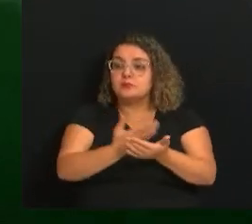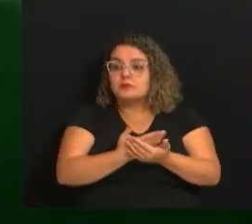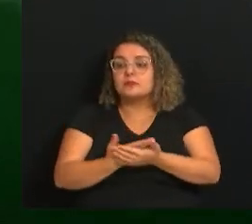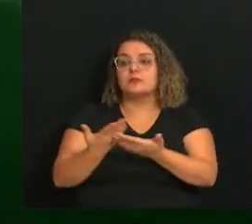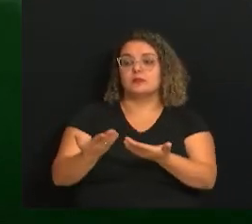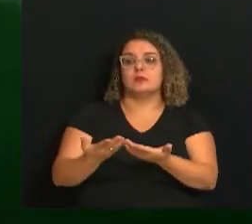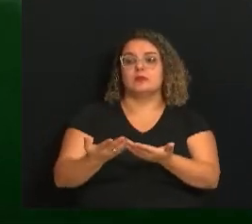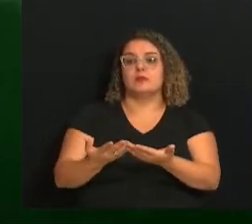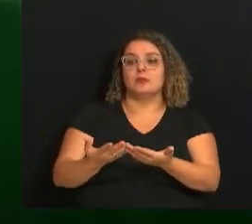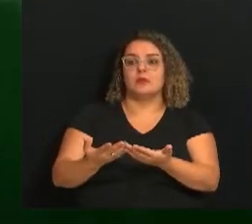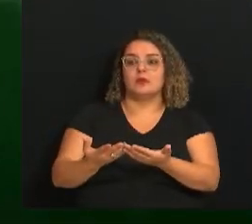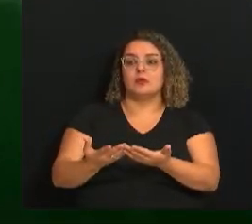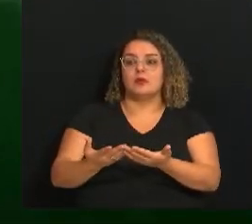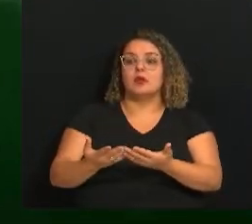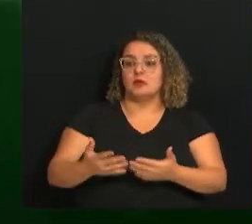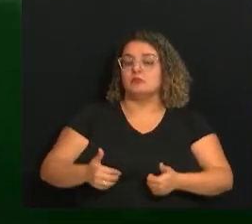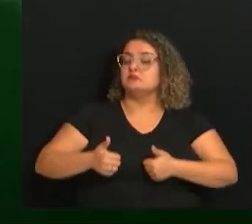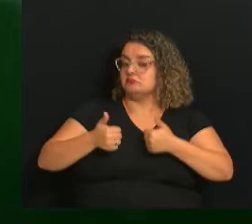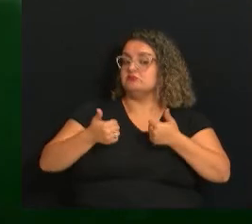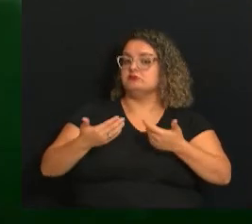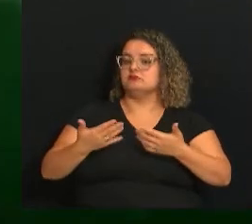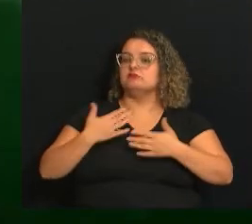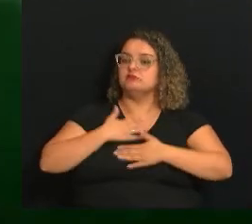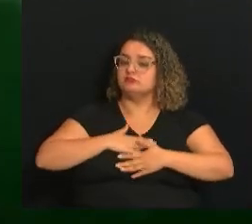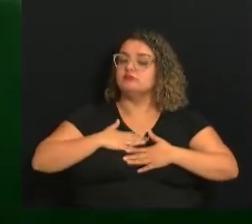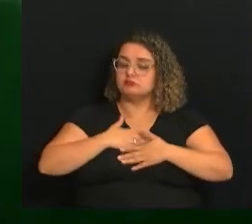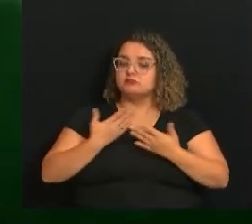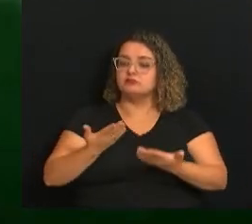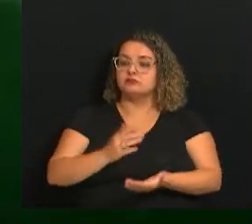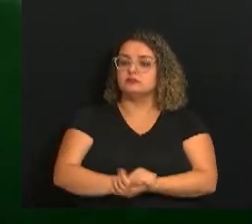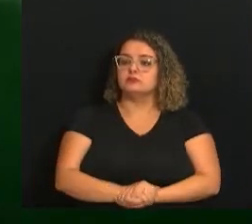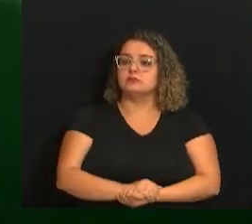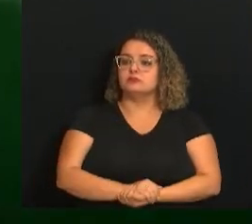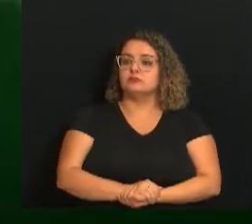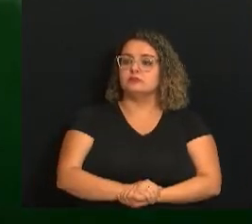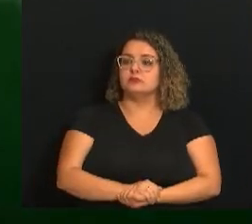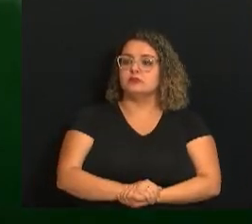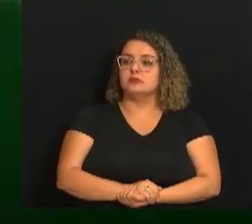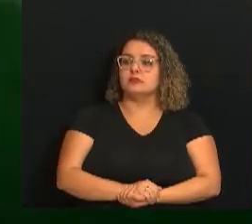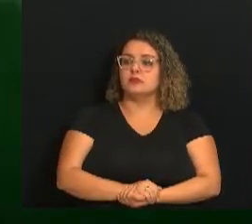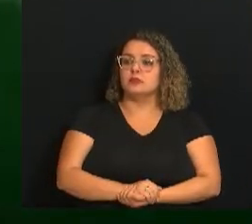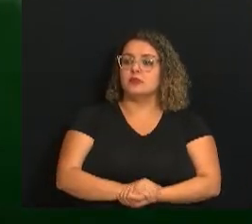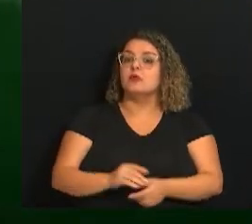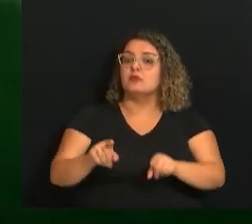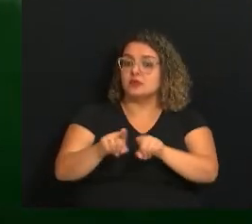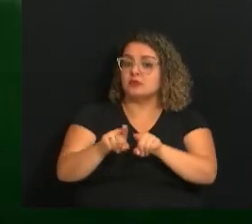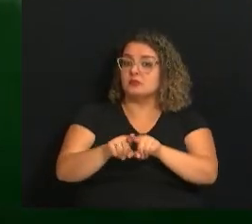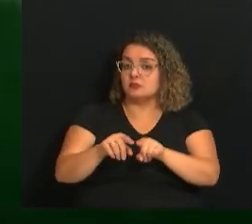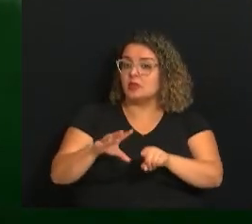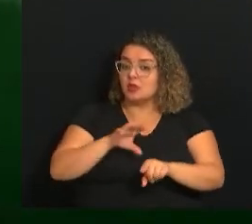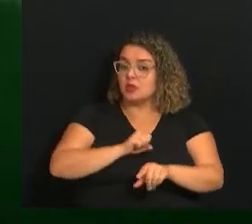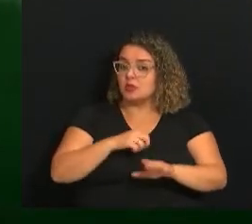bastante gratificante, assim, para mim. Bom, você também manda muito bem em redação, né?